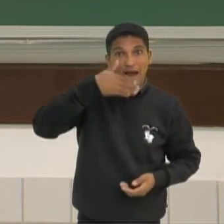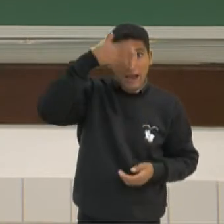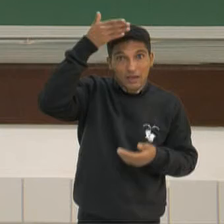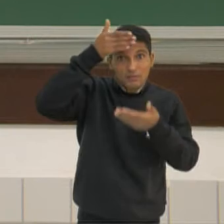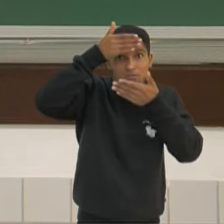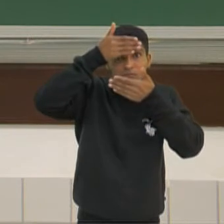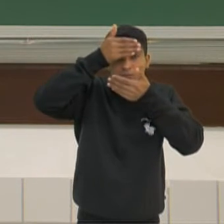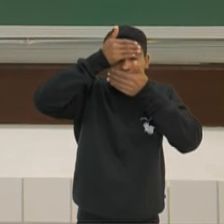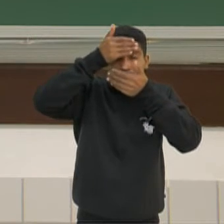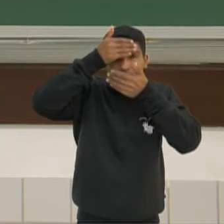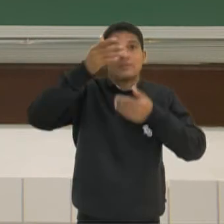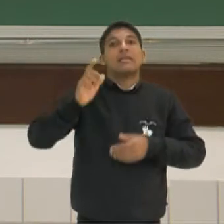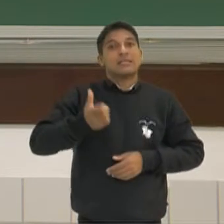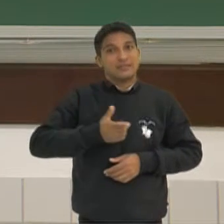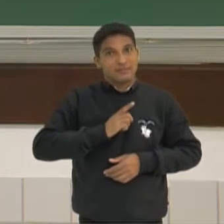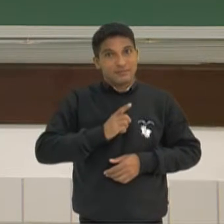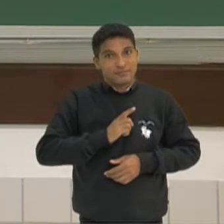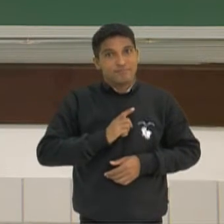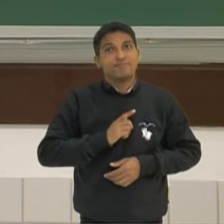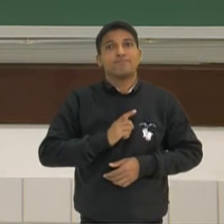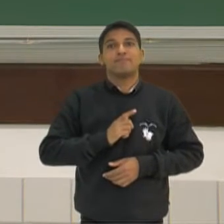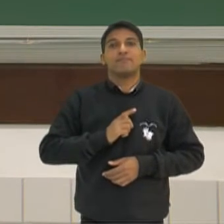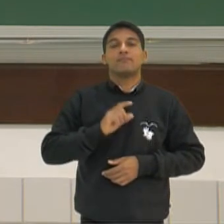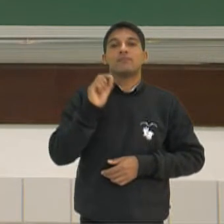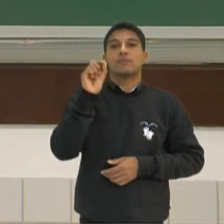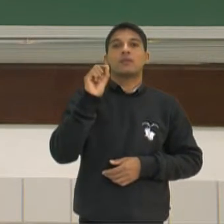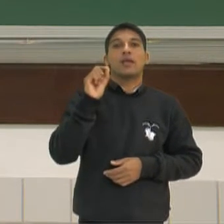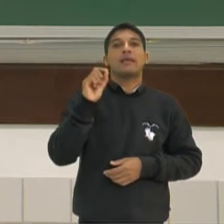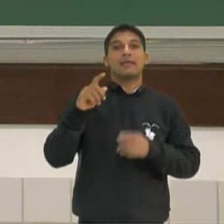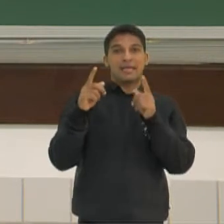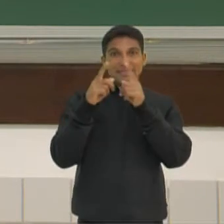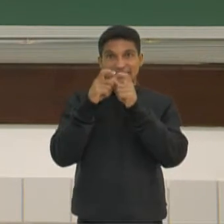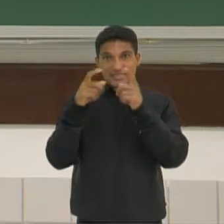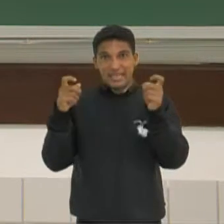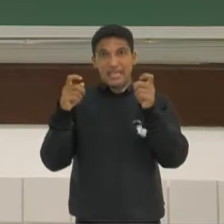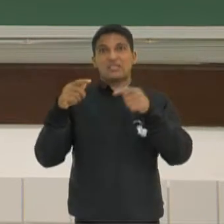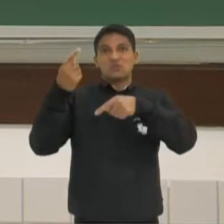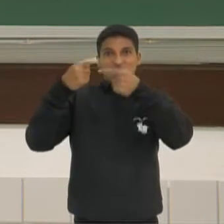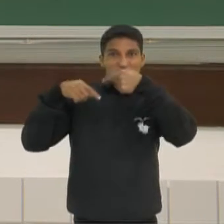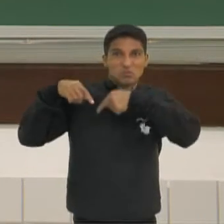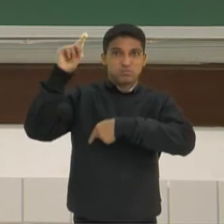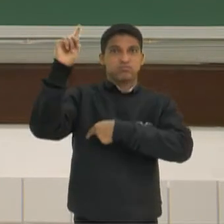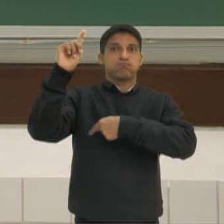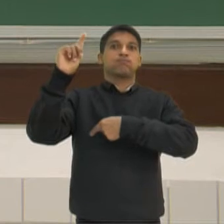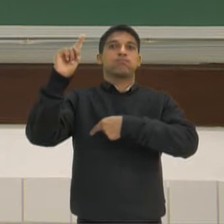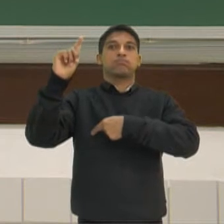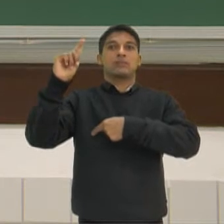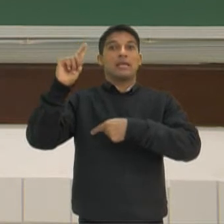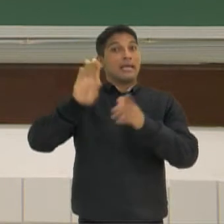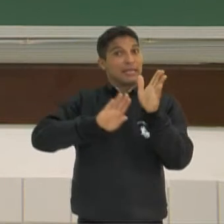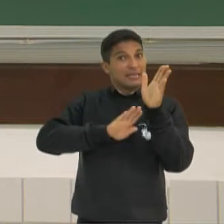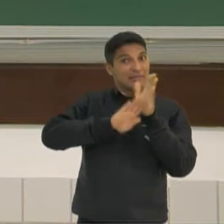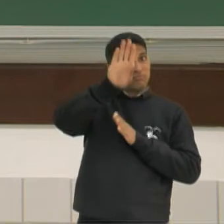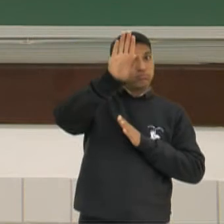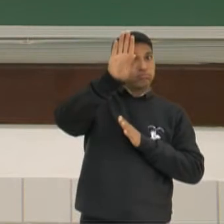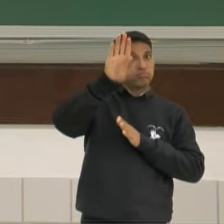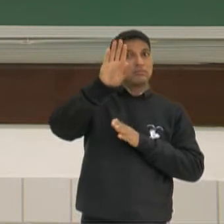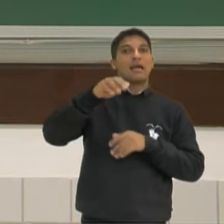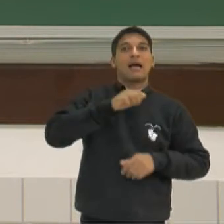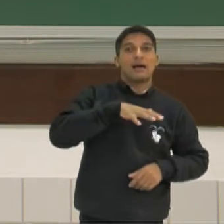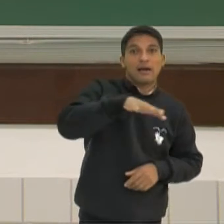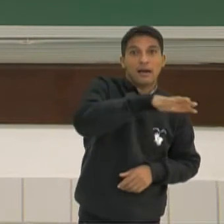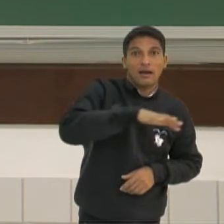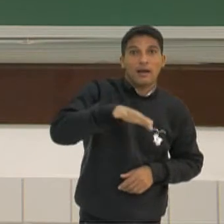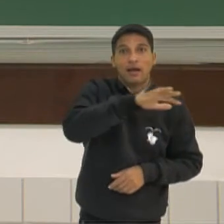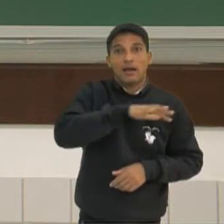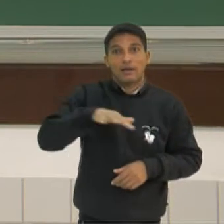O contato com outras culturas vai permitir que o avanço dos muçulmanos em diversas áreas do conhecimento. Então